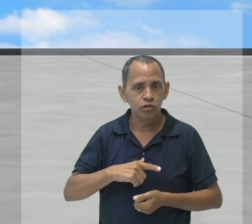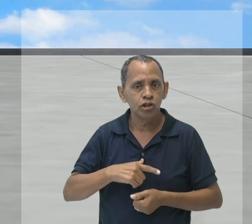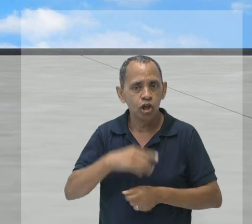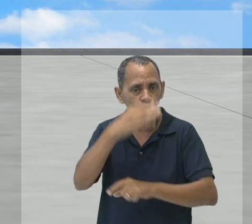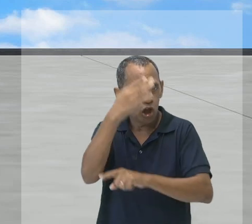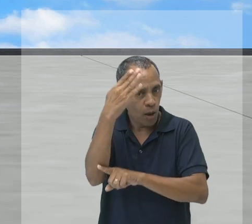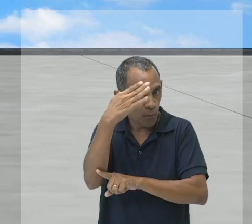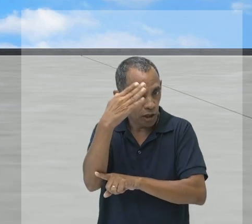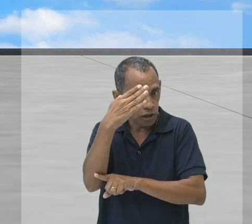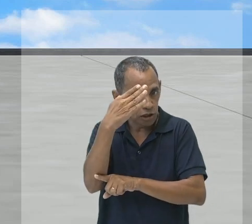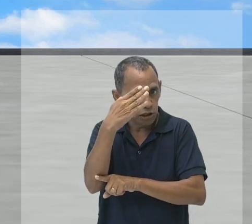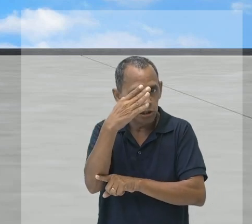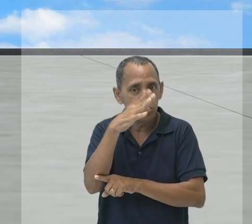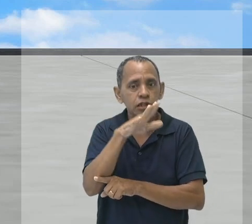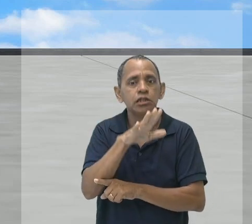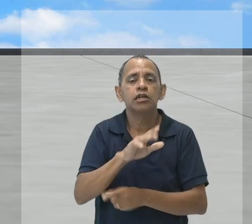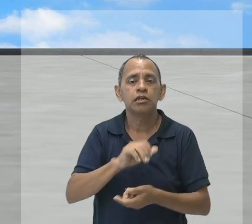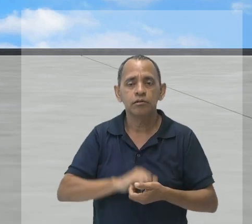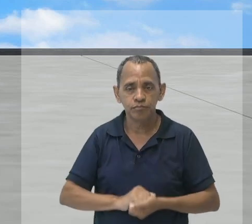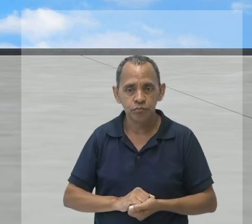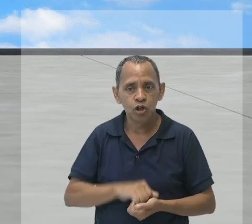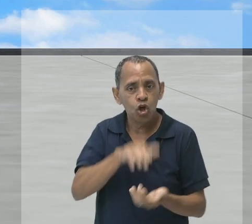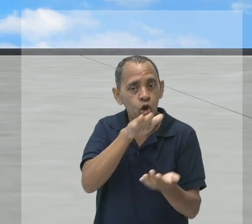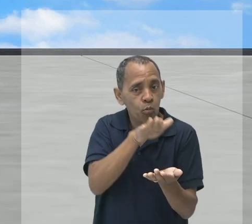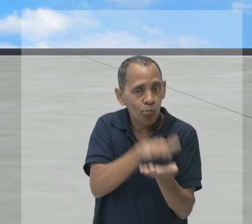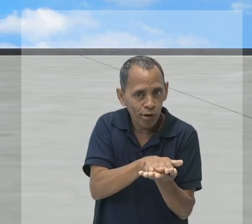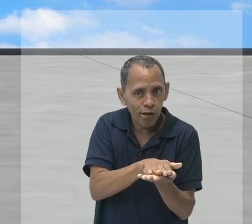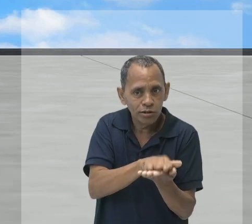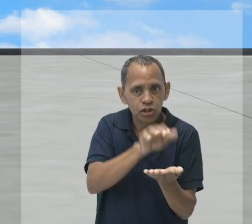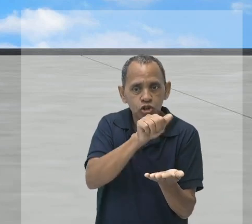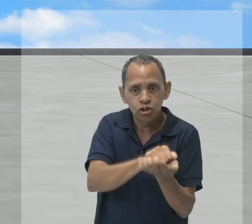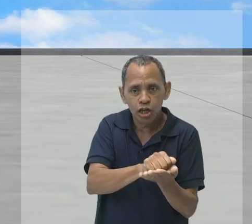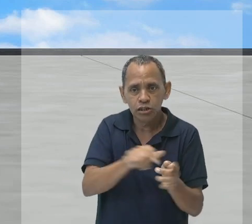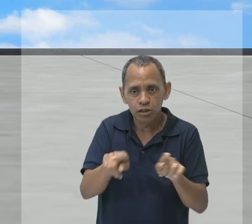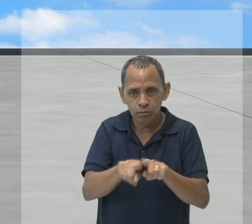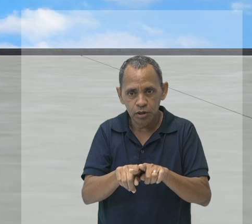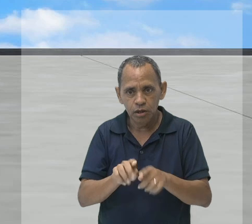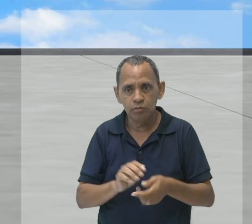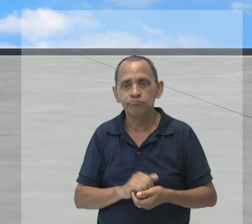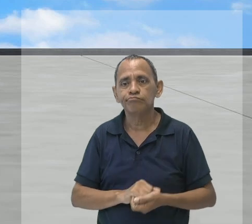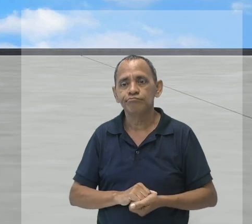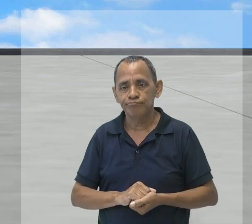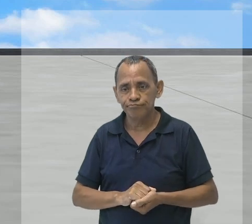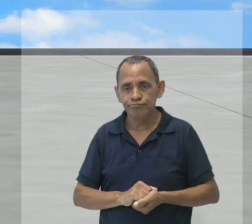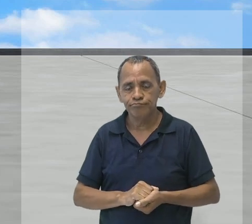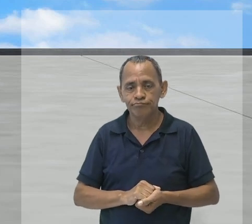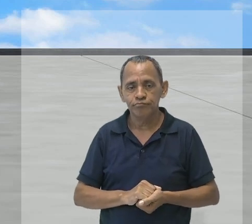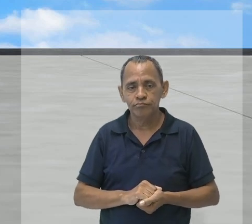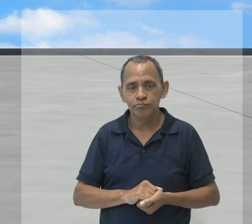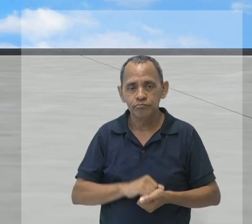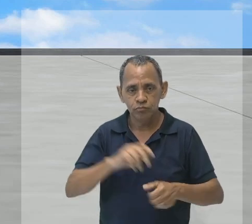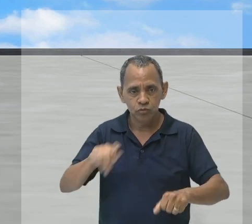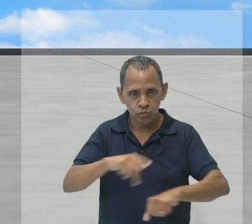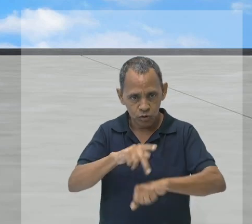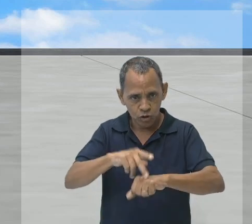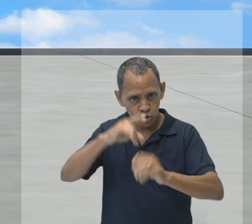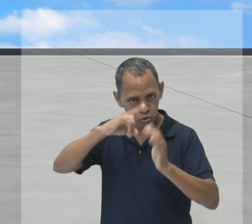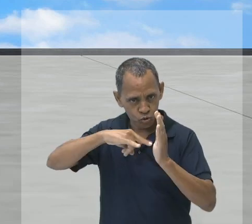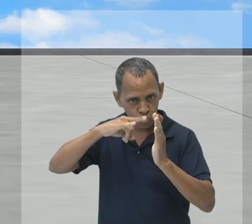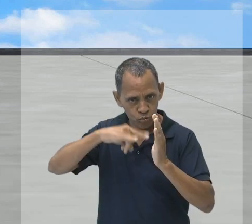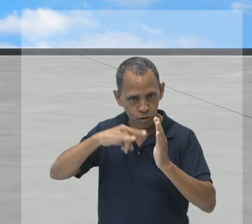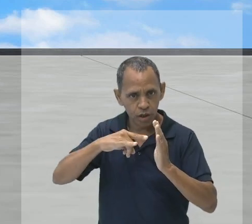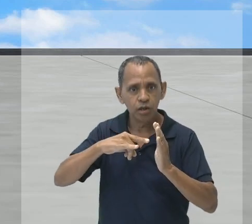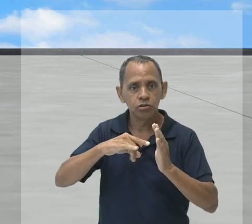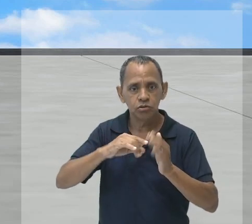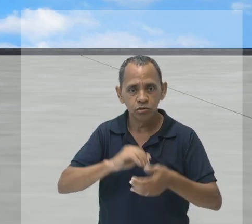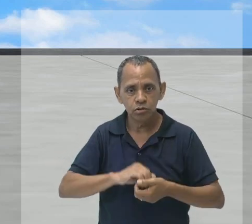do Mercosul, numa tentativa de padronizar o Mercosul, né, isso, os países, os documentos, por